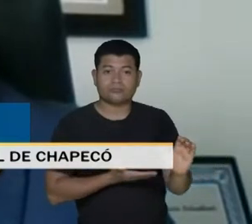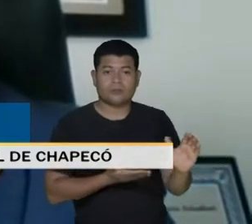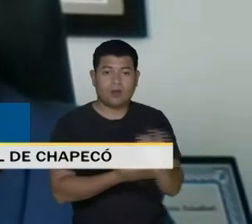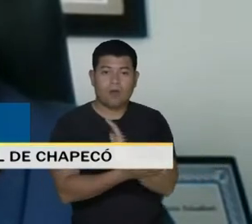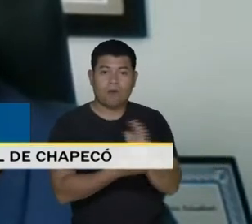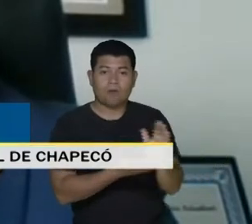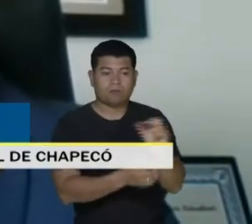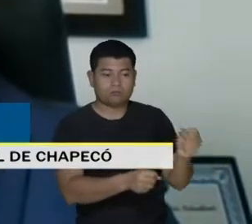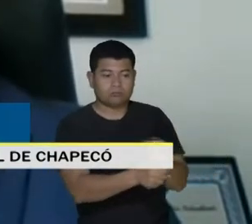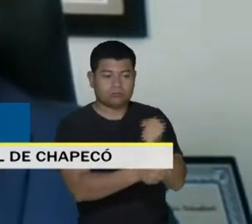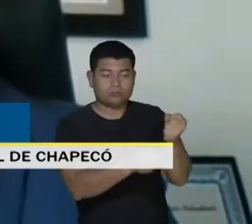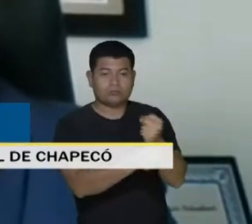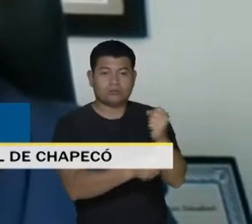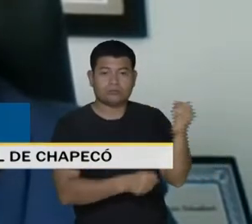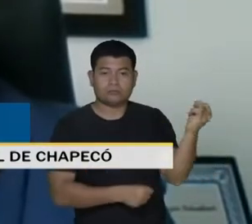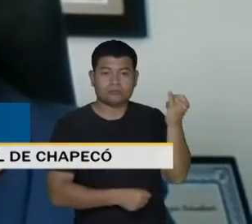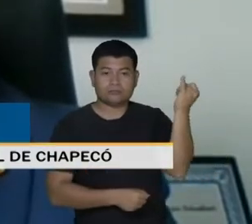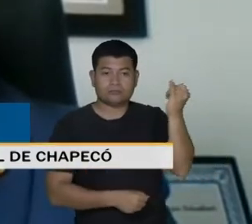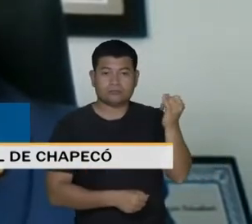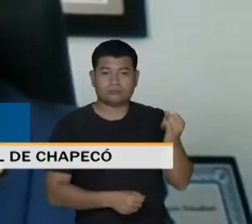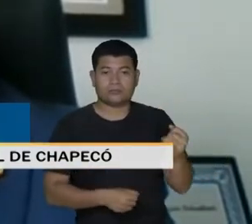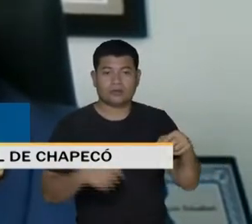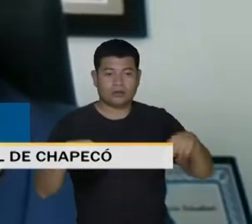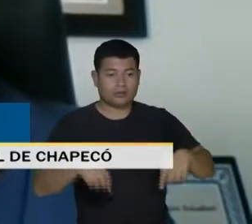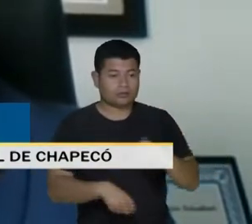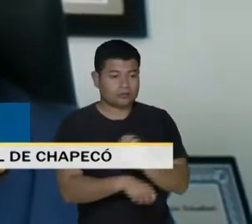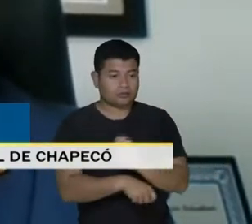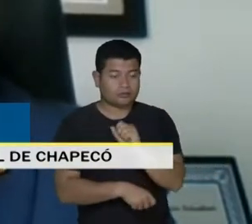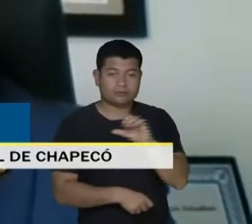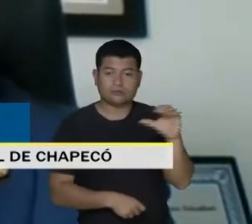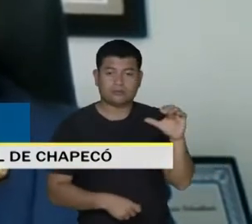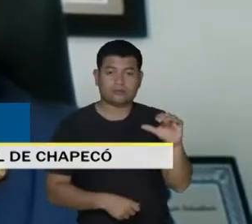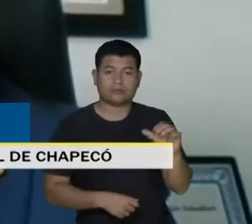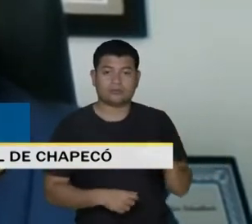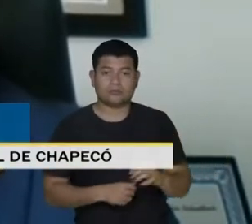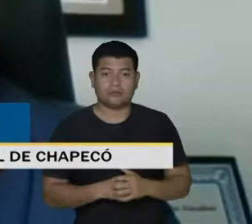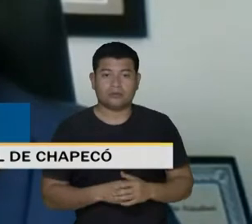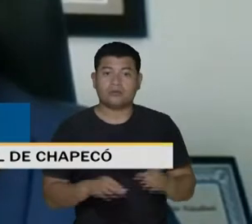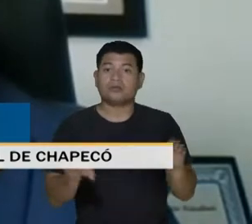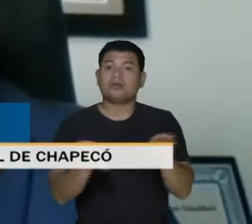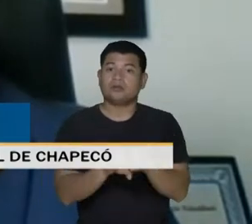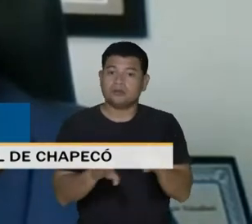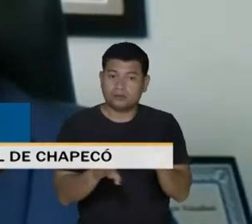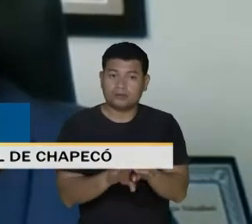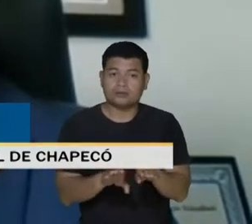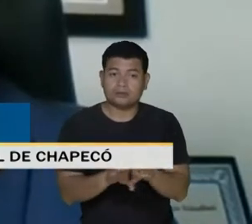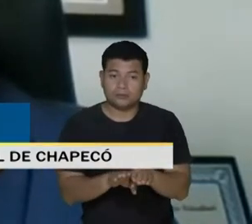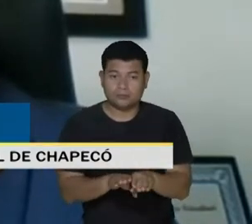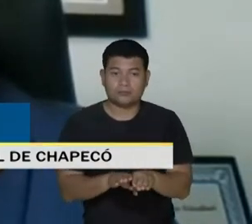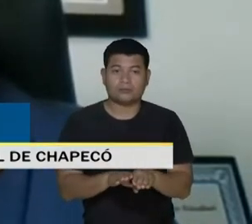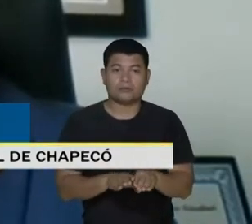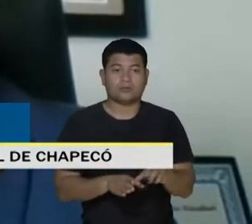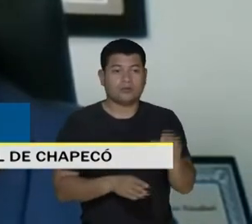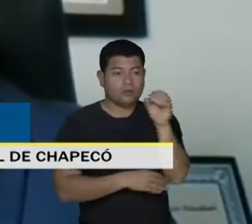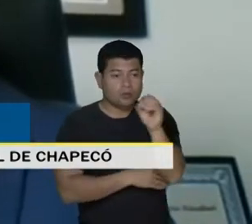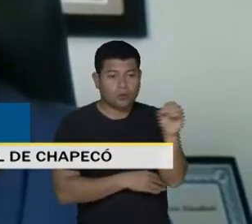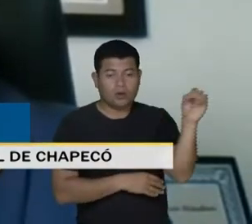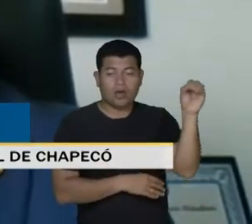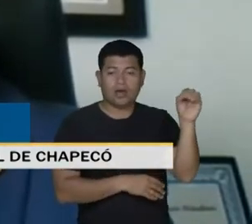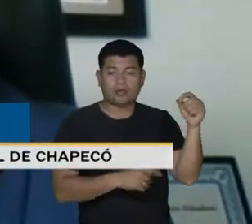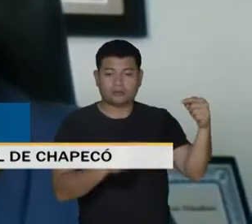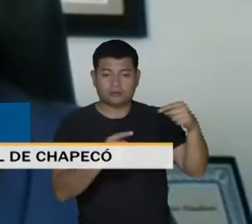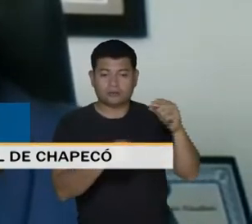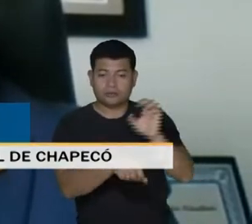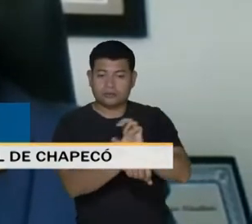obras importantes do estado de Santa Catarina e também do Oeste Catarinense. Nós